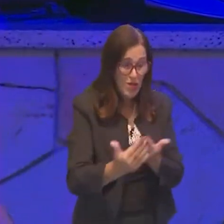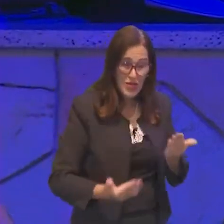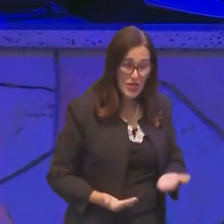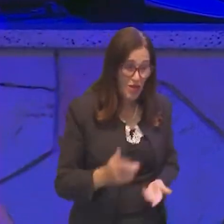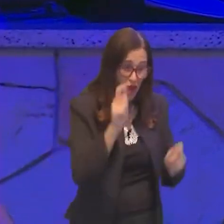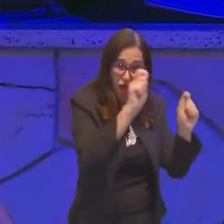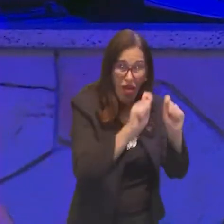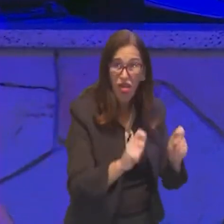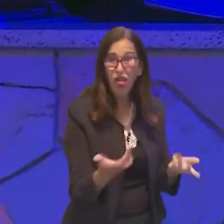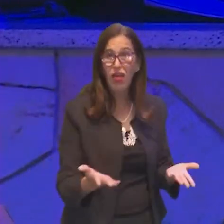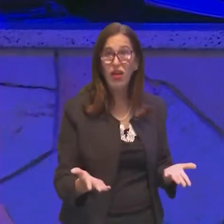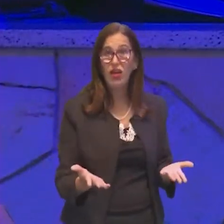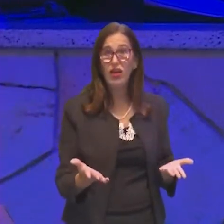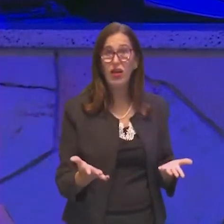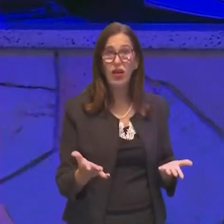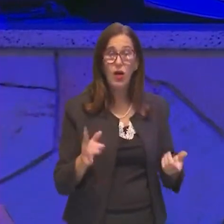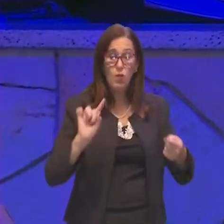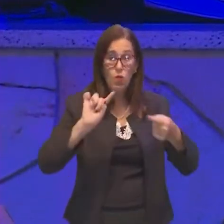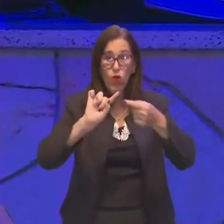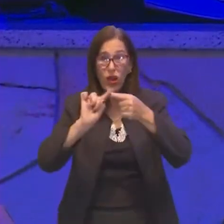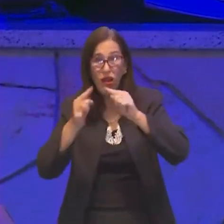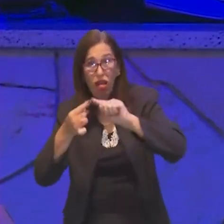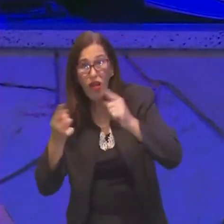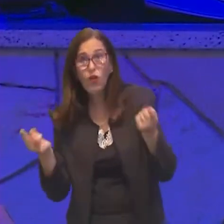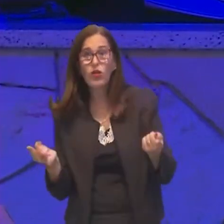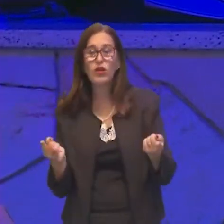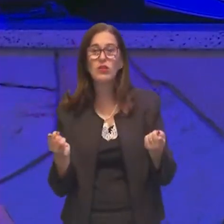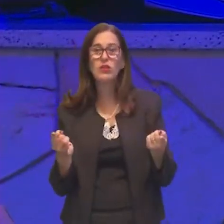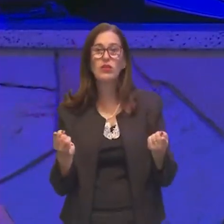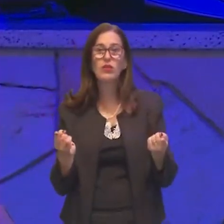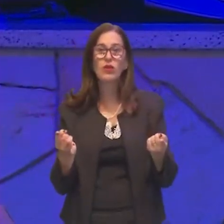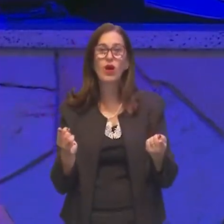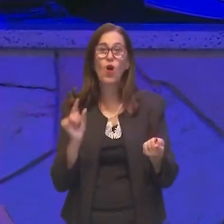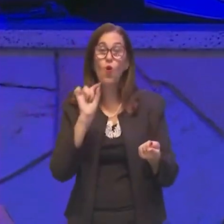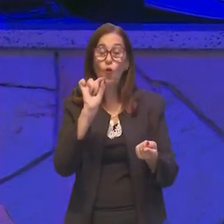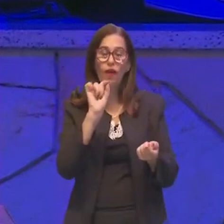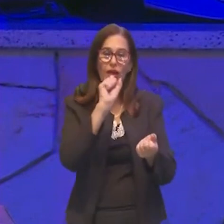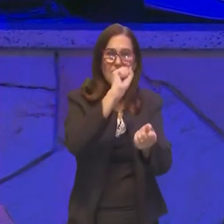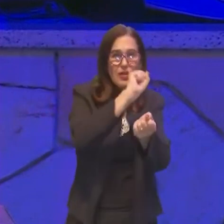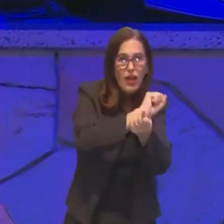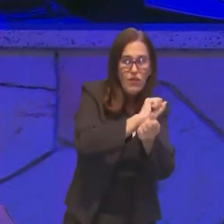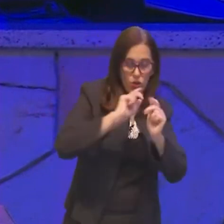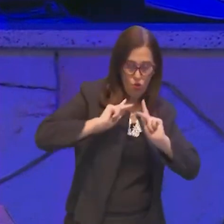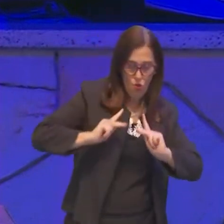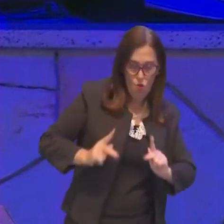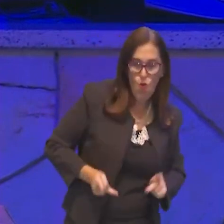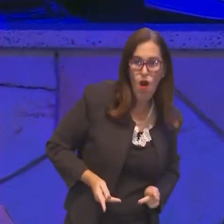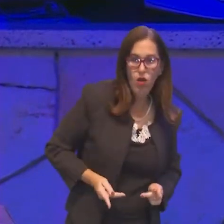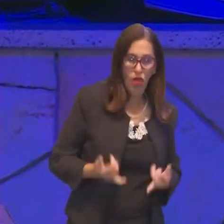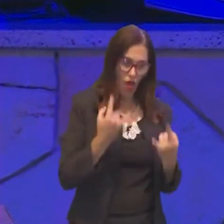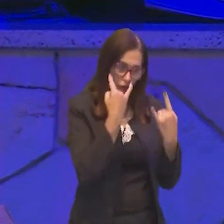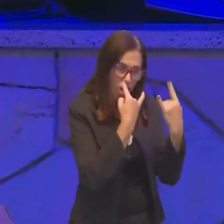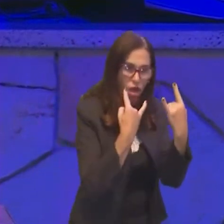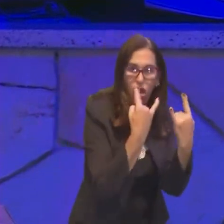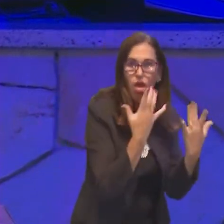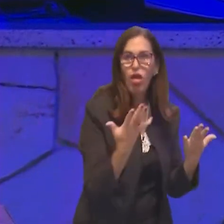essa conexão de mamon, aquilo que escraviza o ser humano, que toma o ser